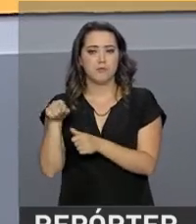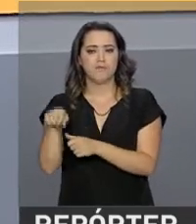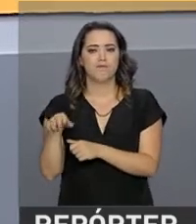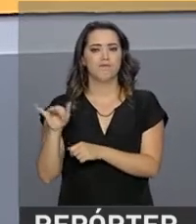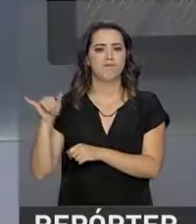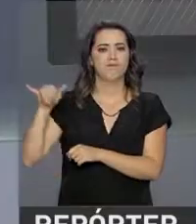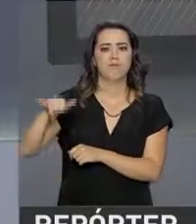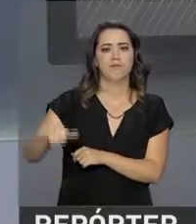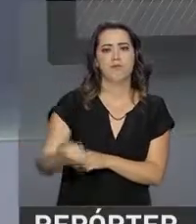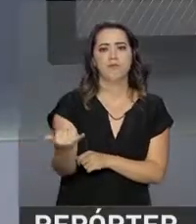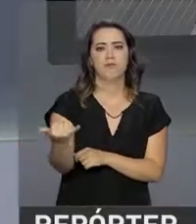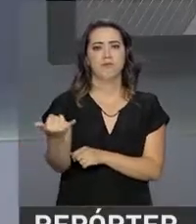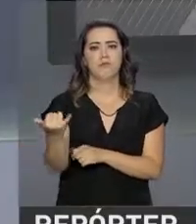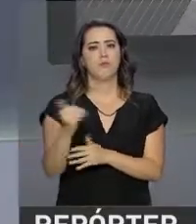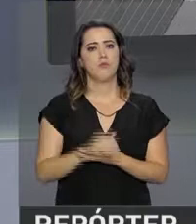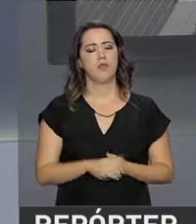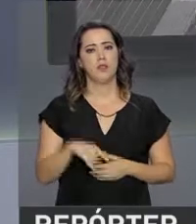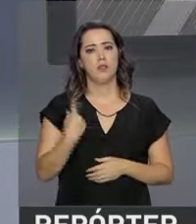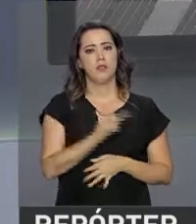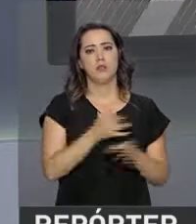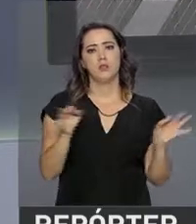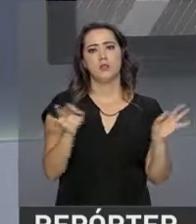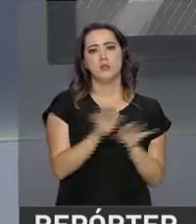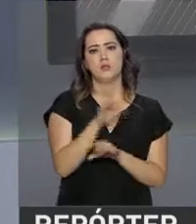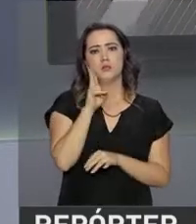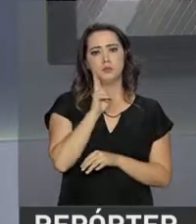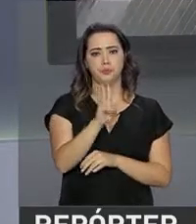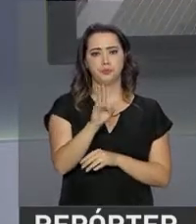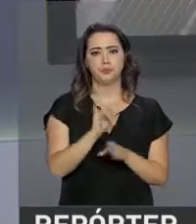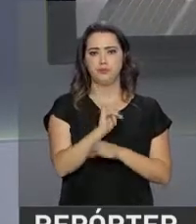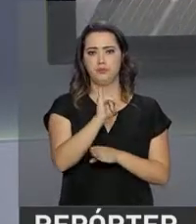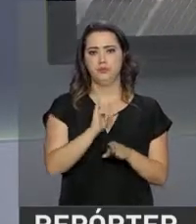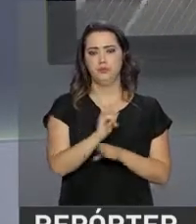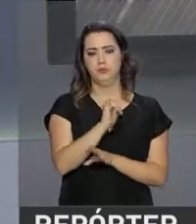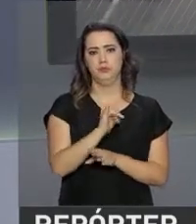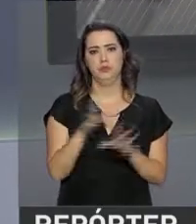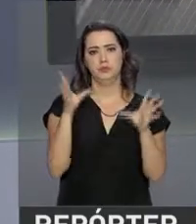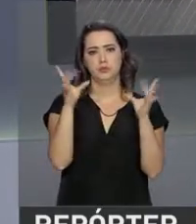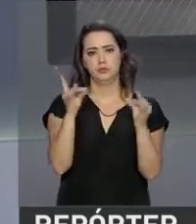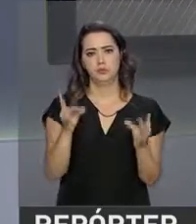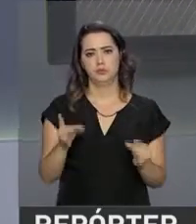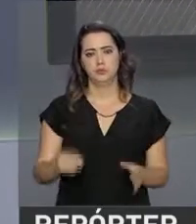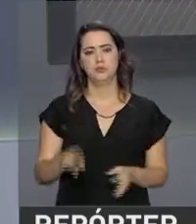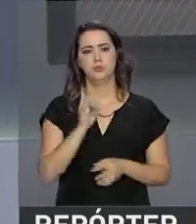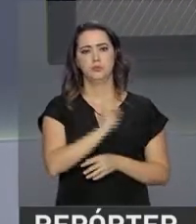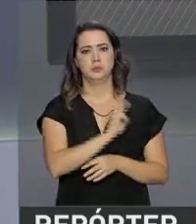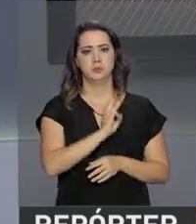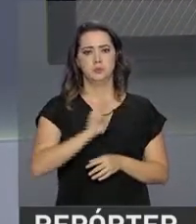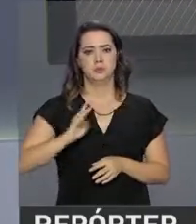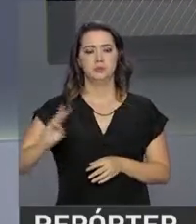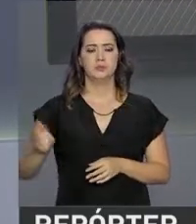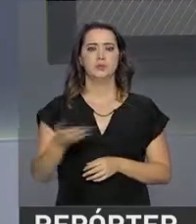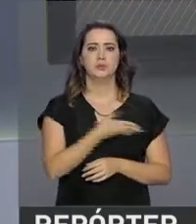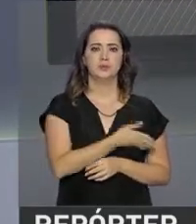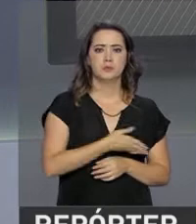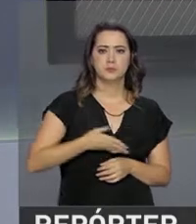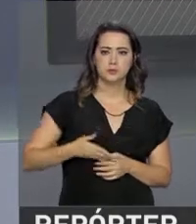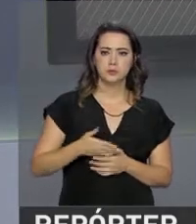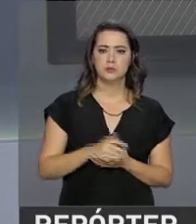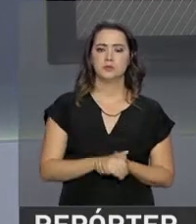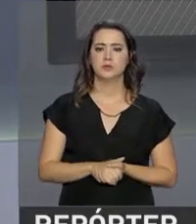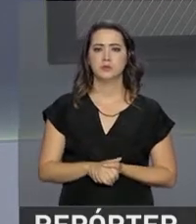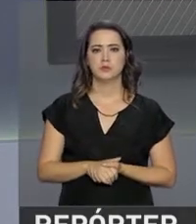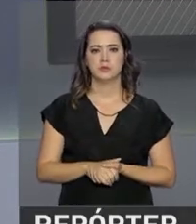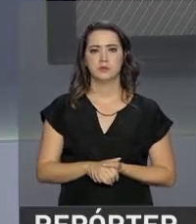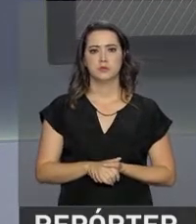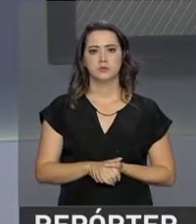aéreo. Nós ficamos por aqui. Você pode rever as reportagens no YouTube e toda a nossa programação também está na página da